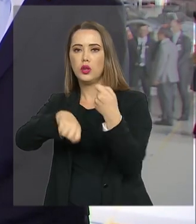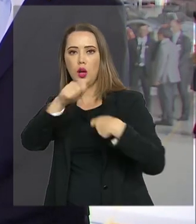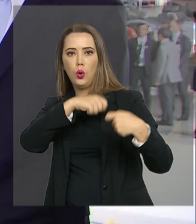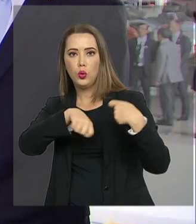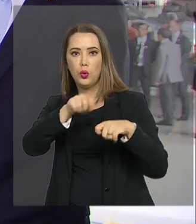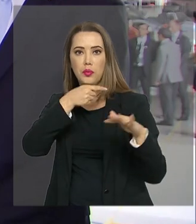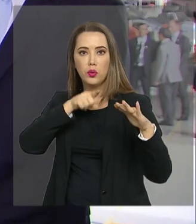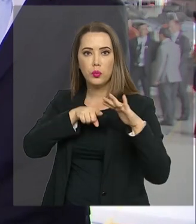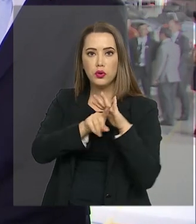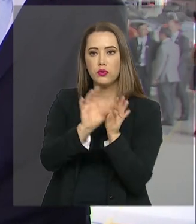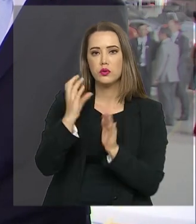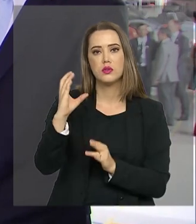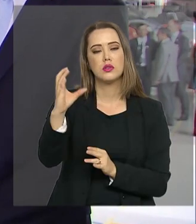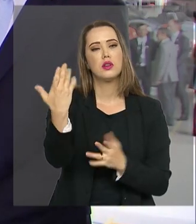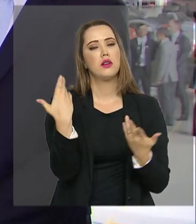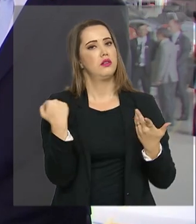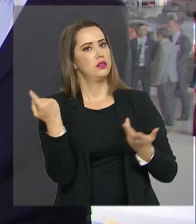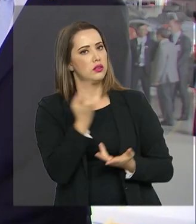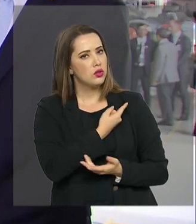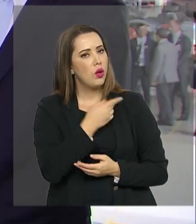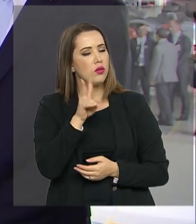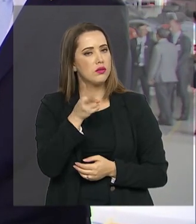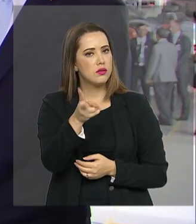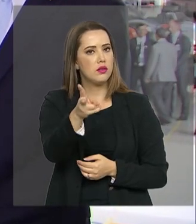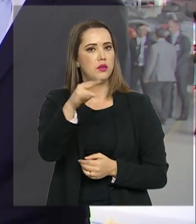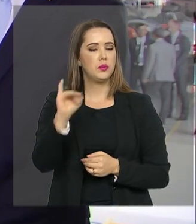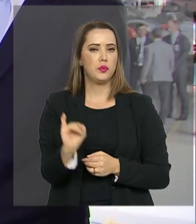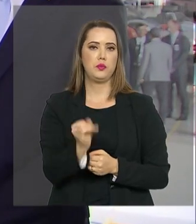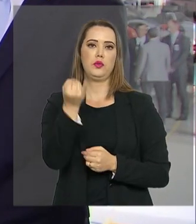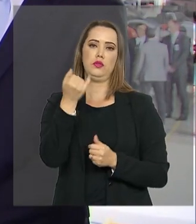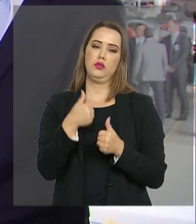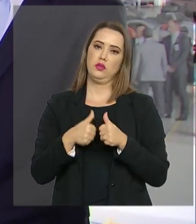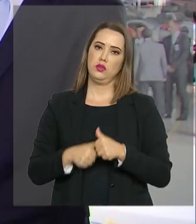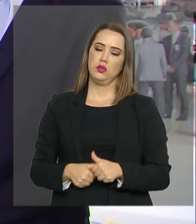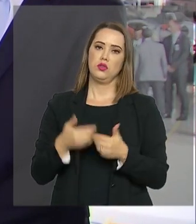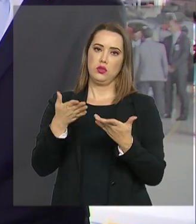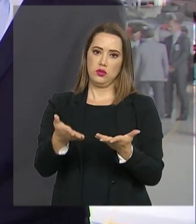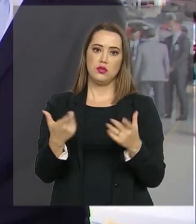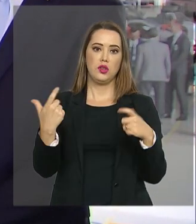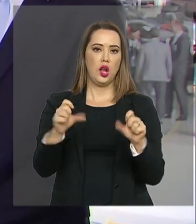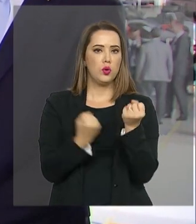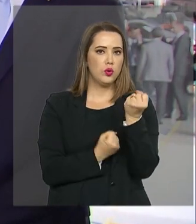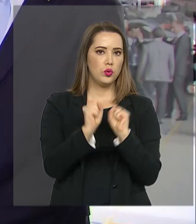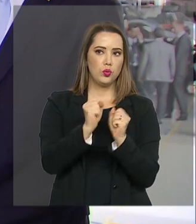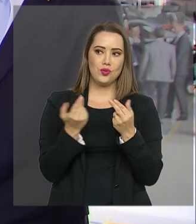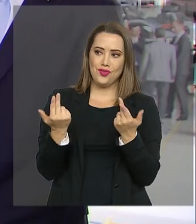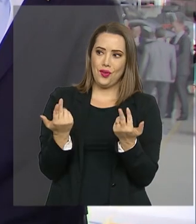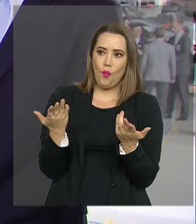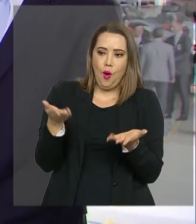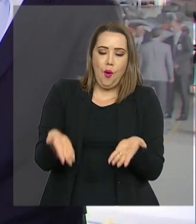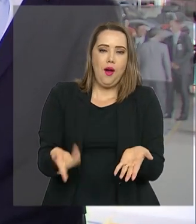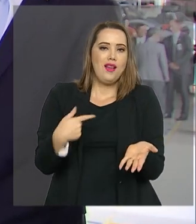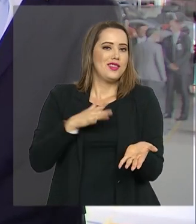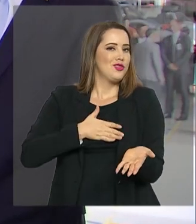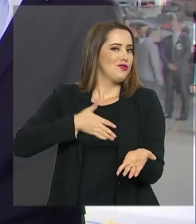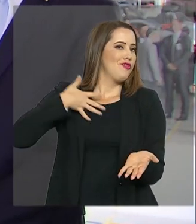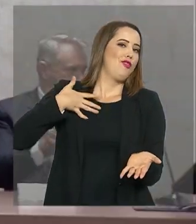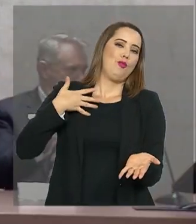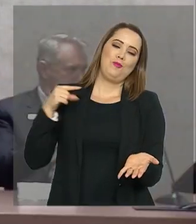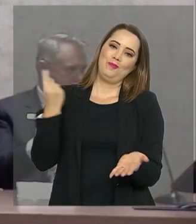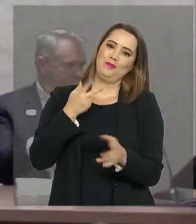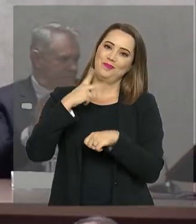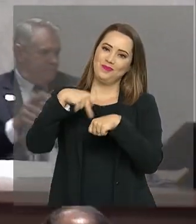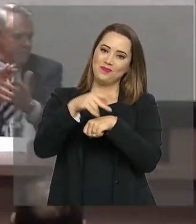conhecimento. E toda vez que nós temos a oportunidade de estar no empreendimento dessa natureza, a gente tem orgulho do nosso país.